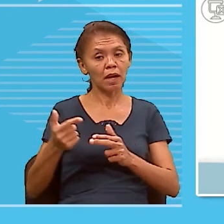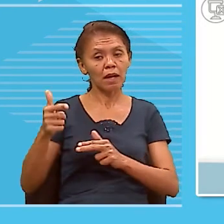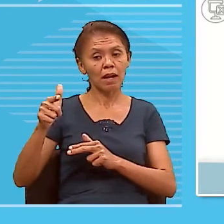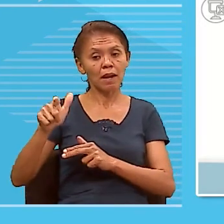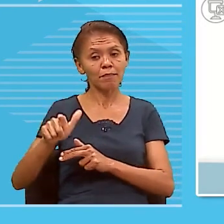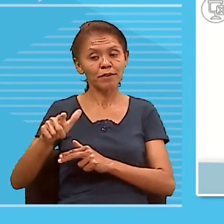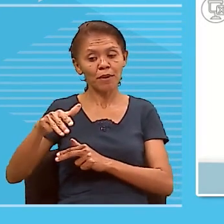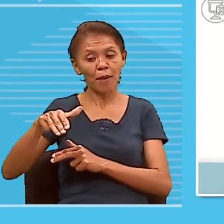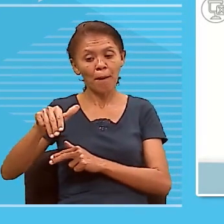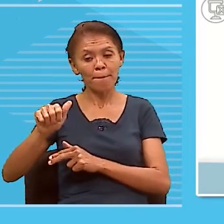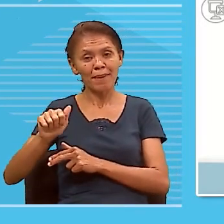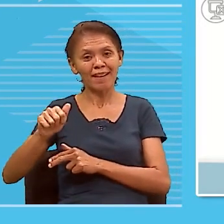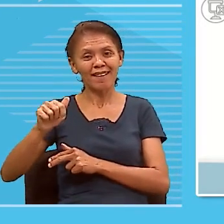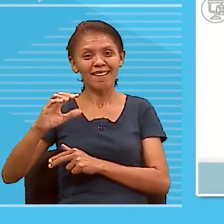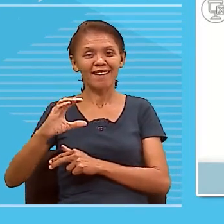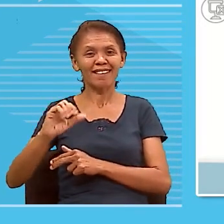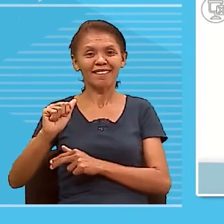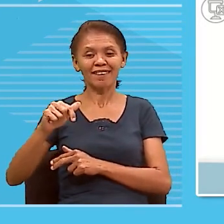na frente macaquinha